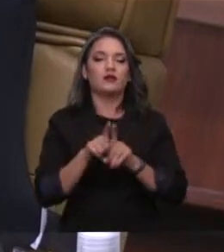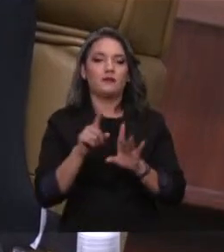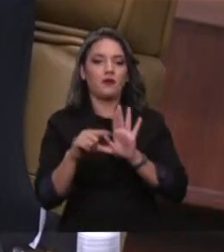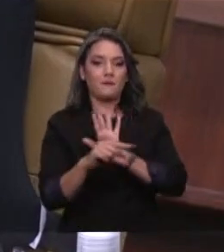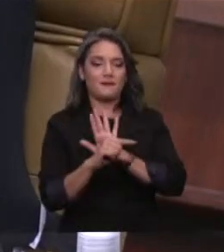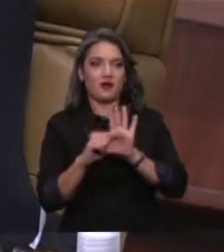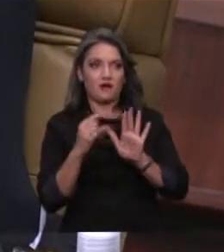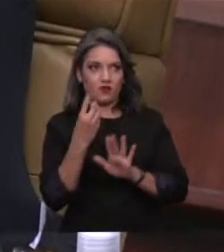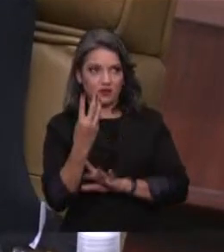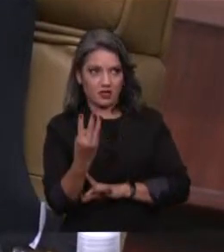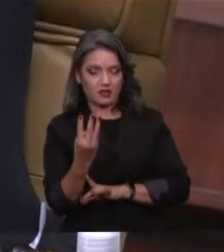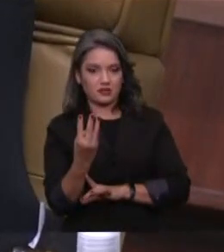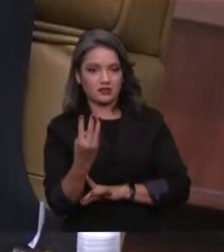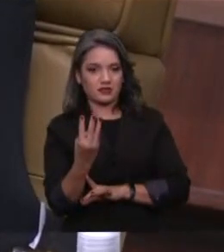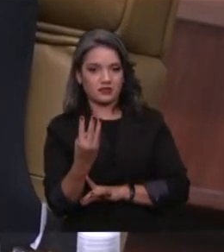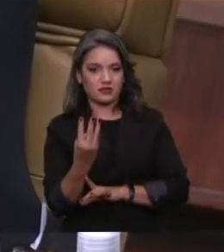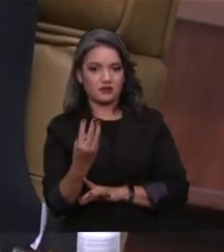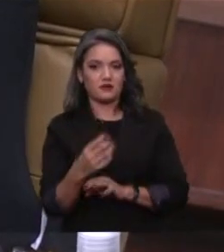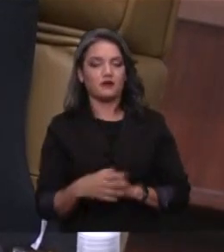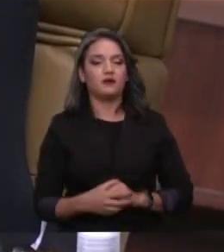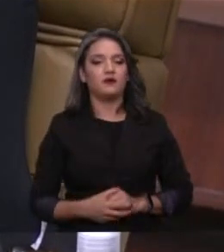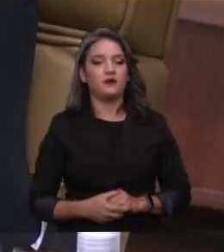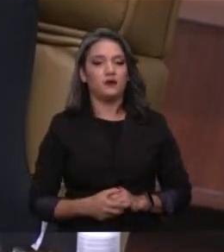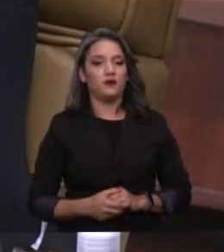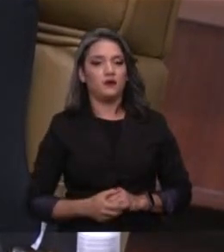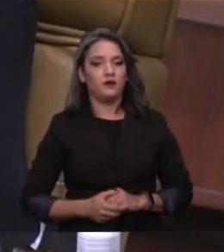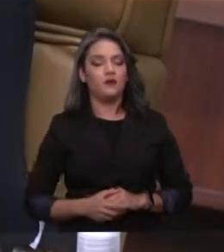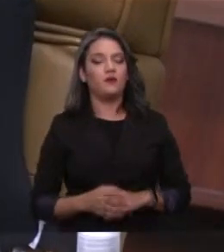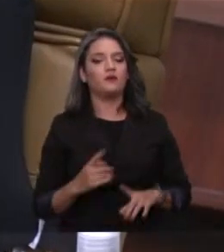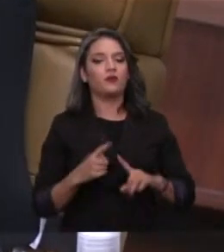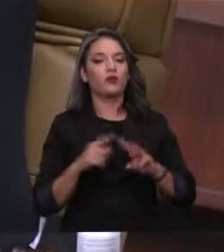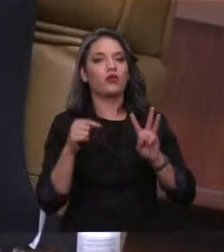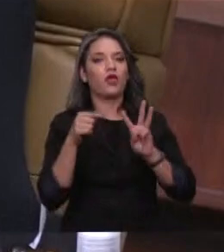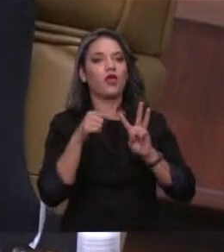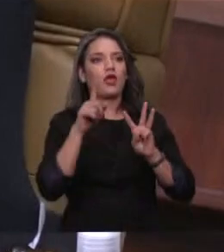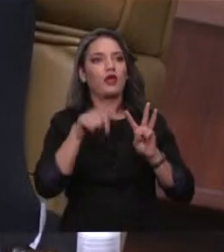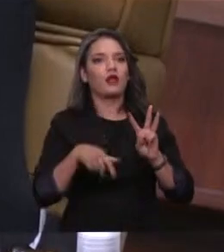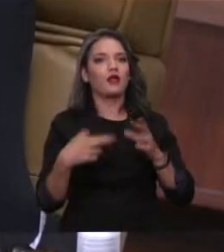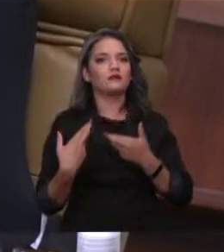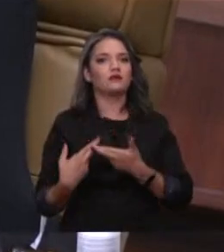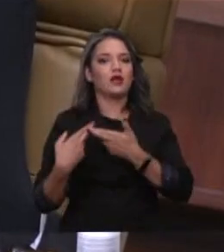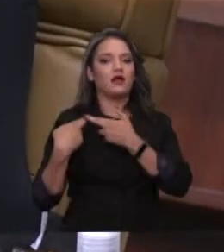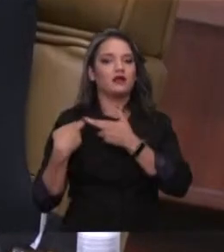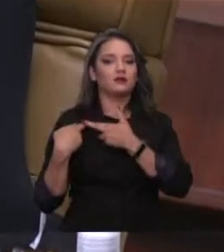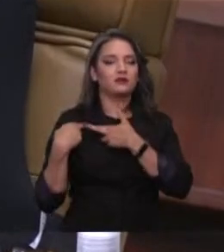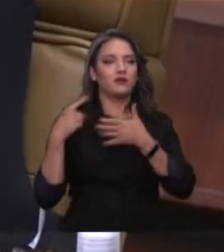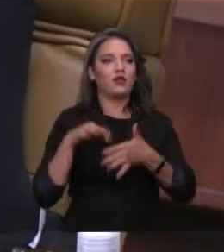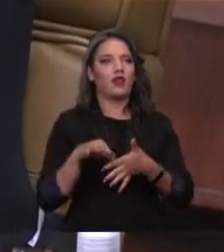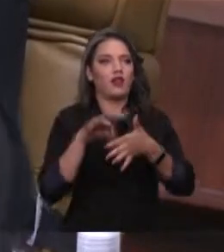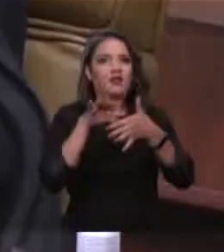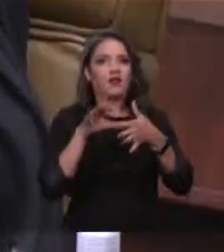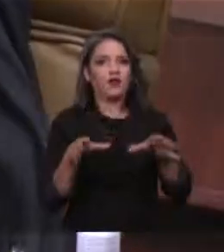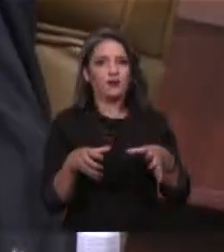ao acusado Fernando Collor de Mello por exercer o comando individual do grupo.